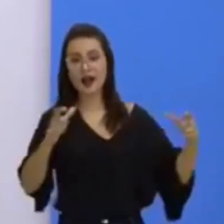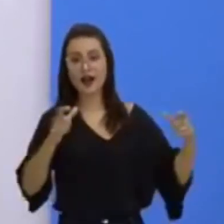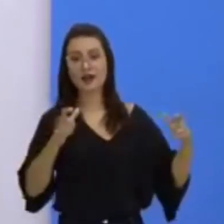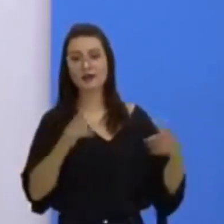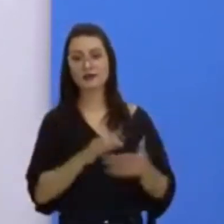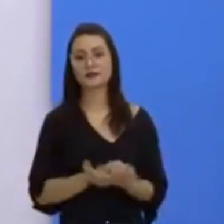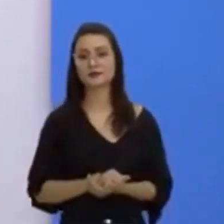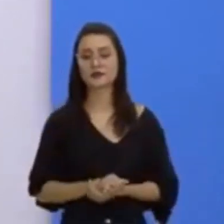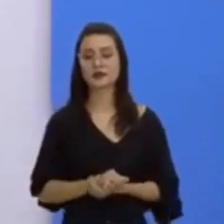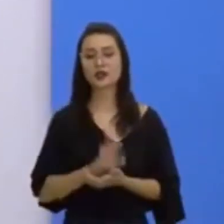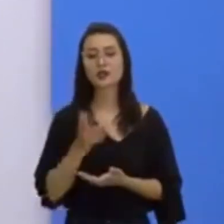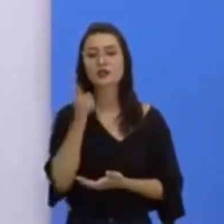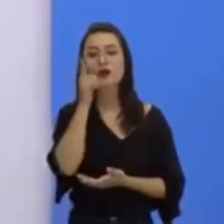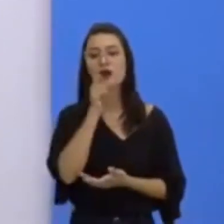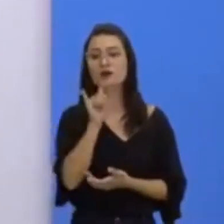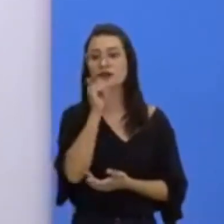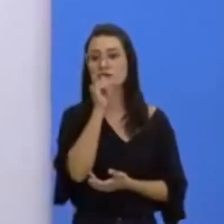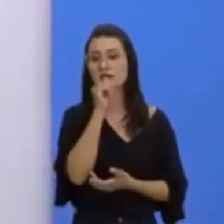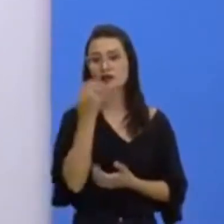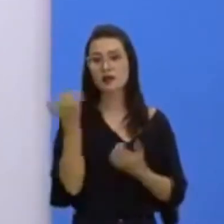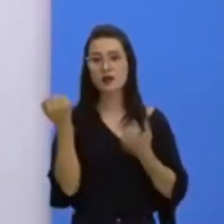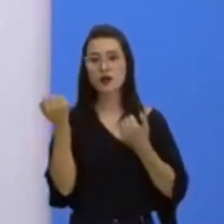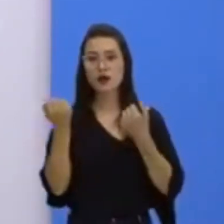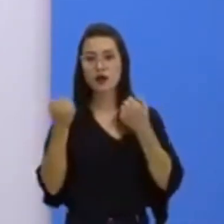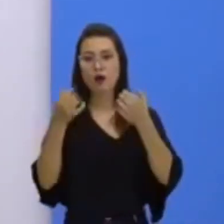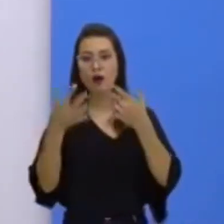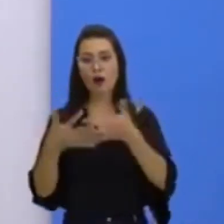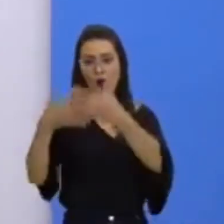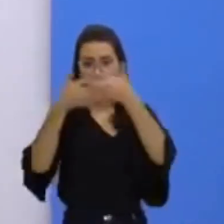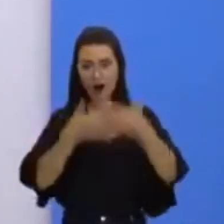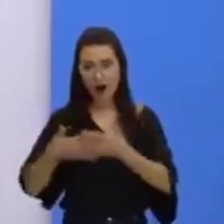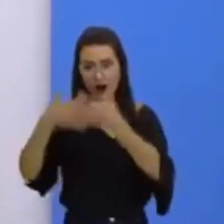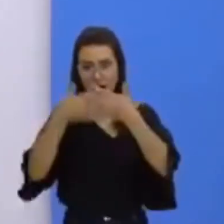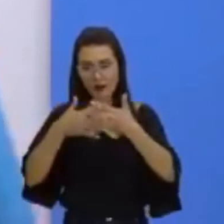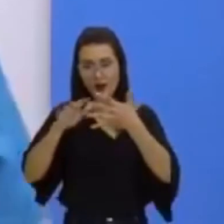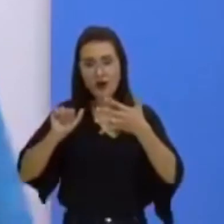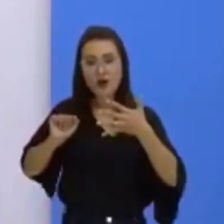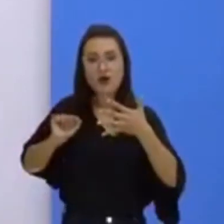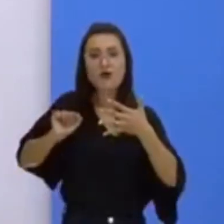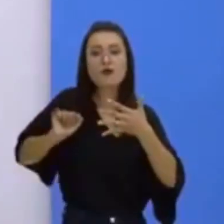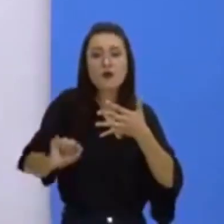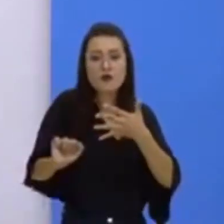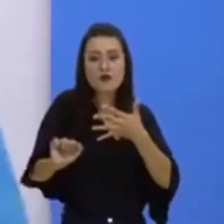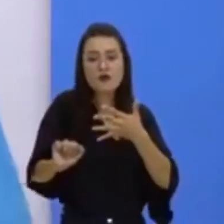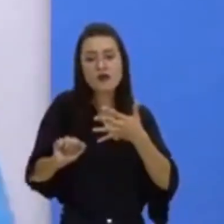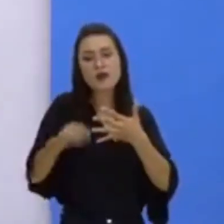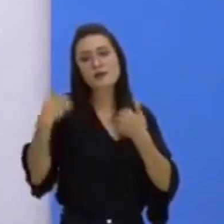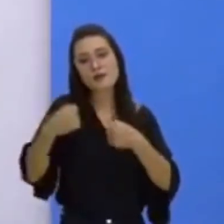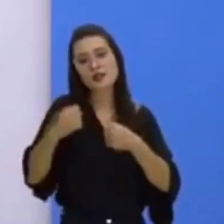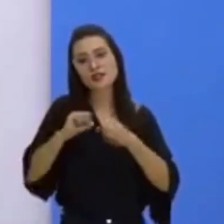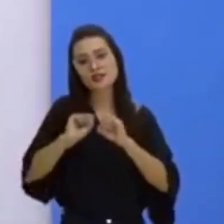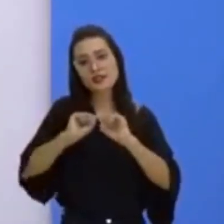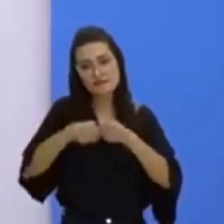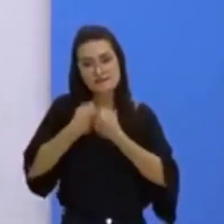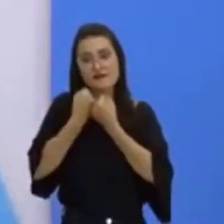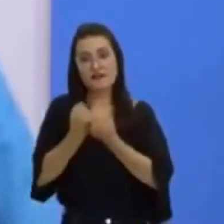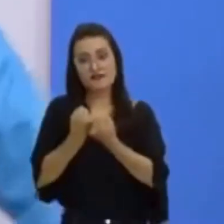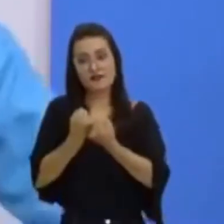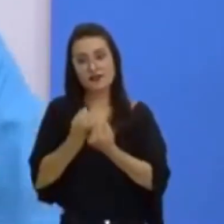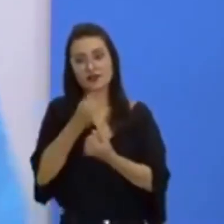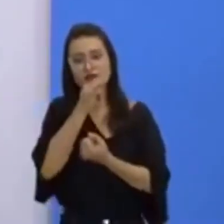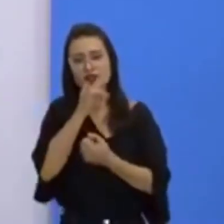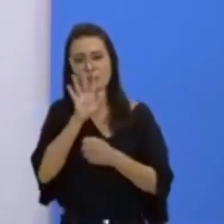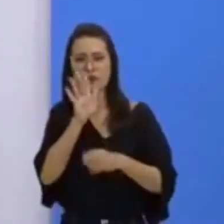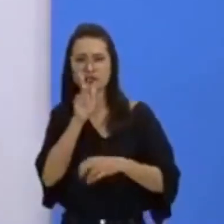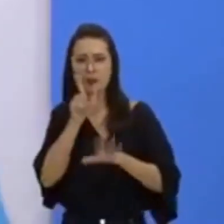consegue parar um caminhão com o freio hidráulico aplicando uma pequena força. Se você colocasse o